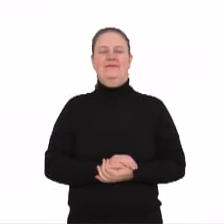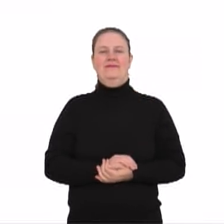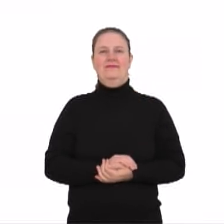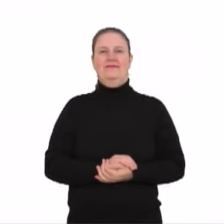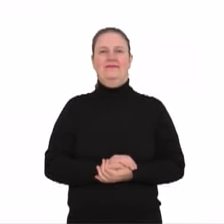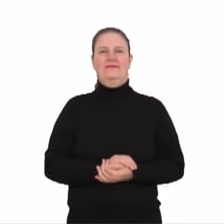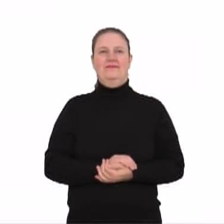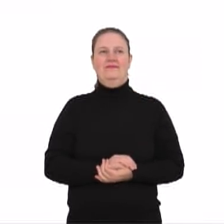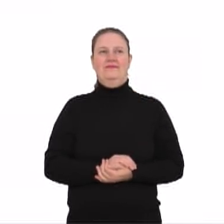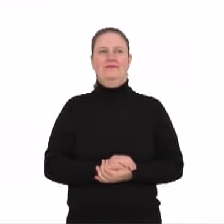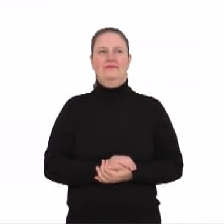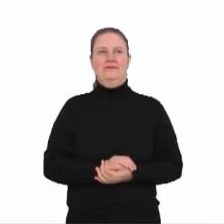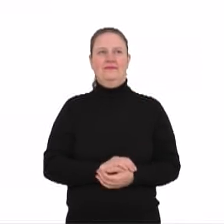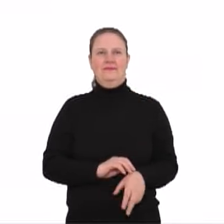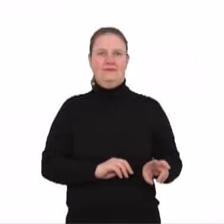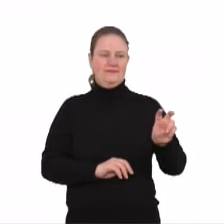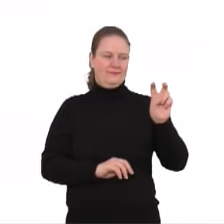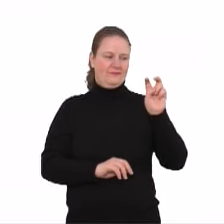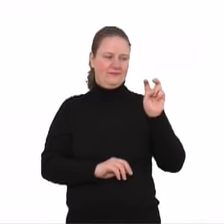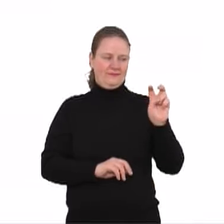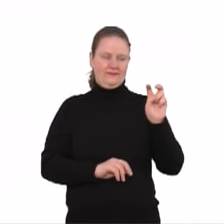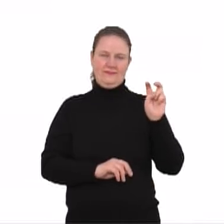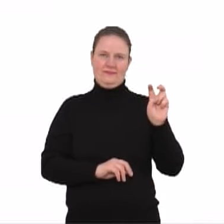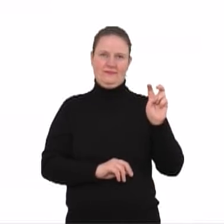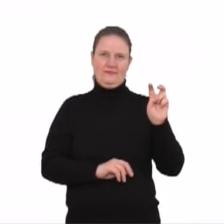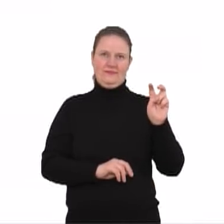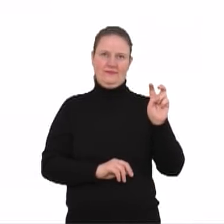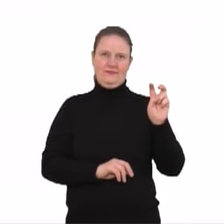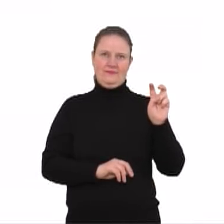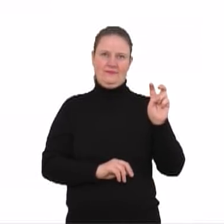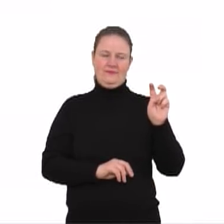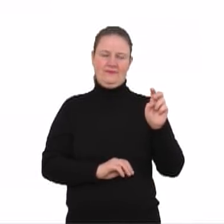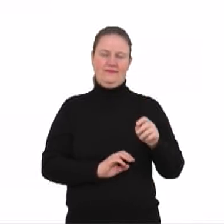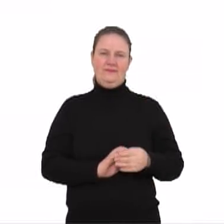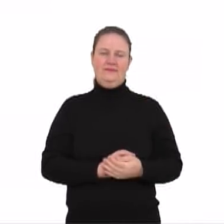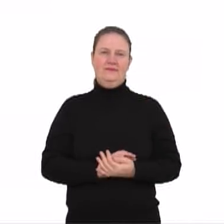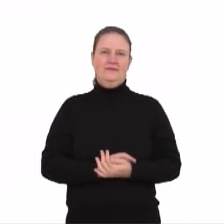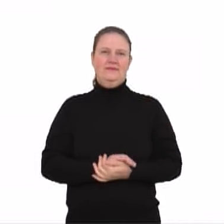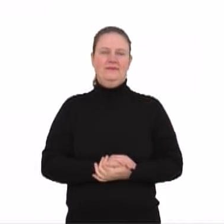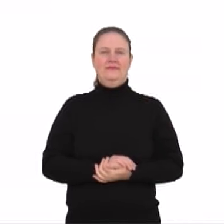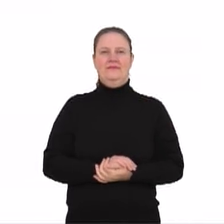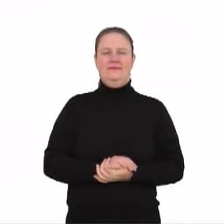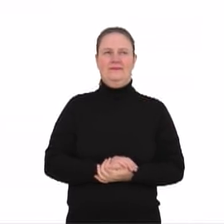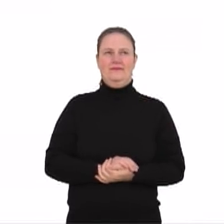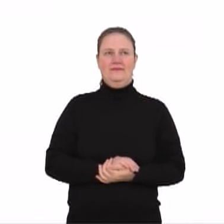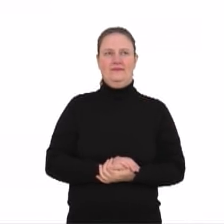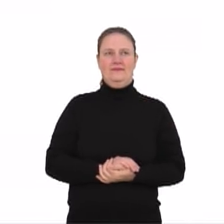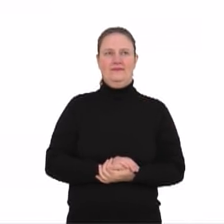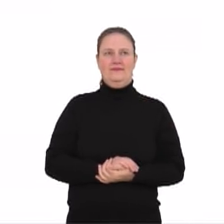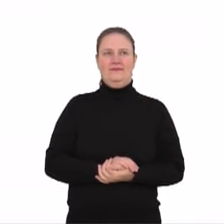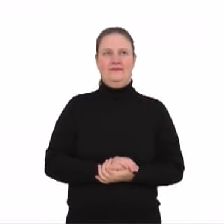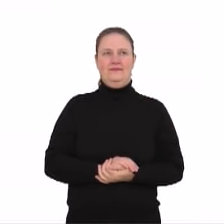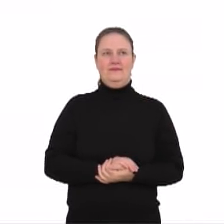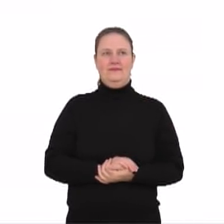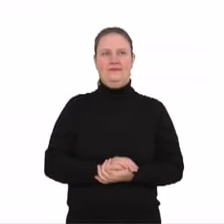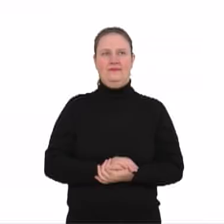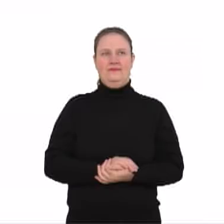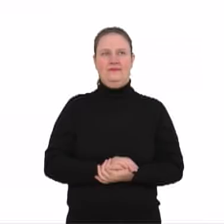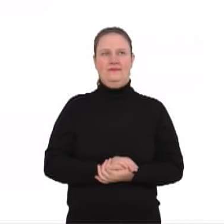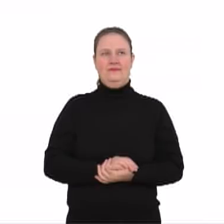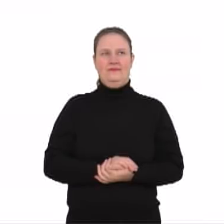to go home. 5, if the lines are not too long, I want to ride on the bumper